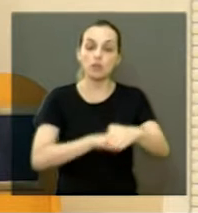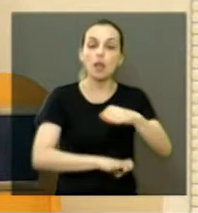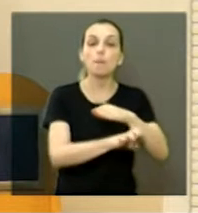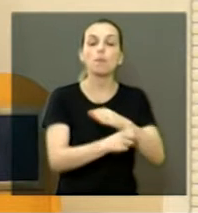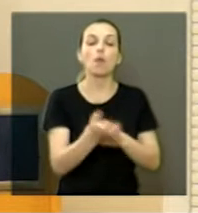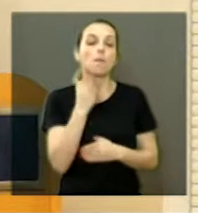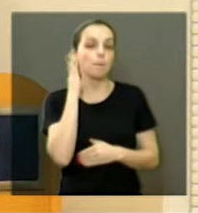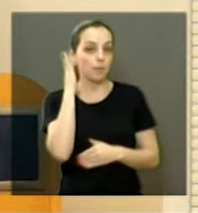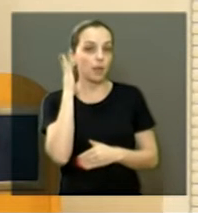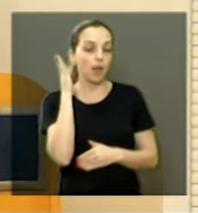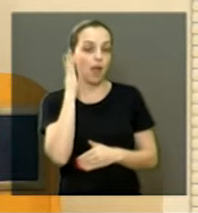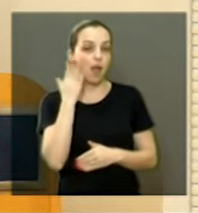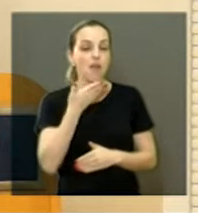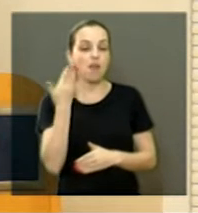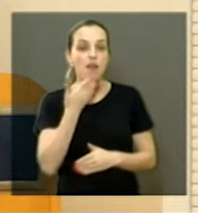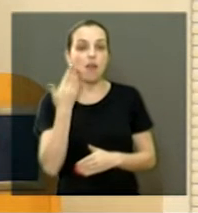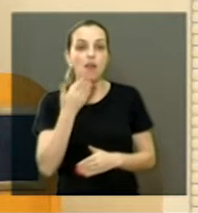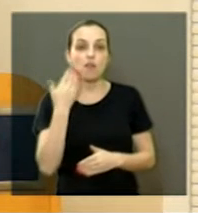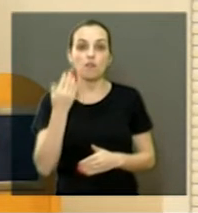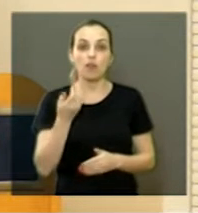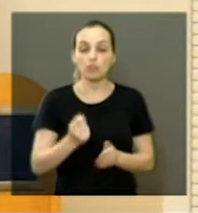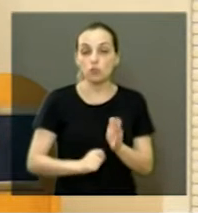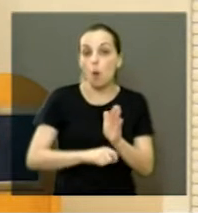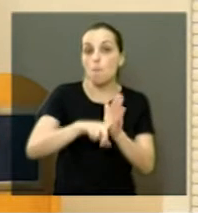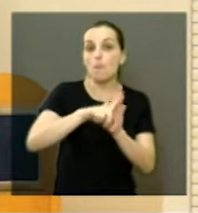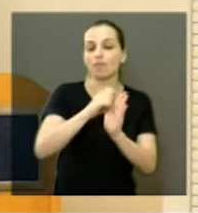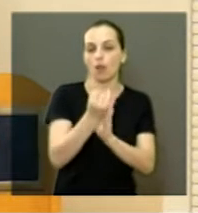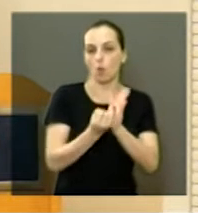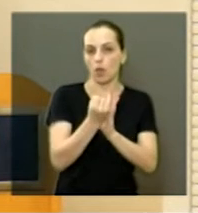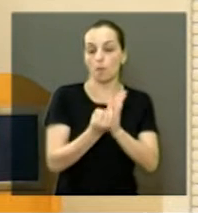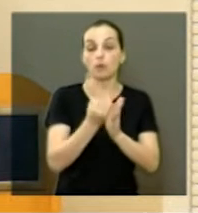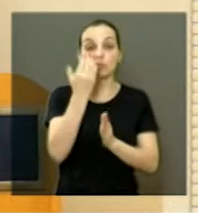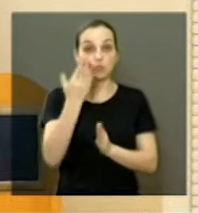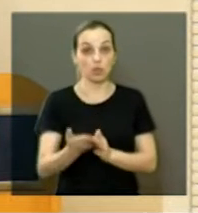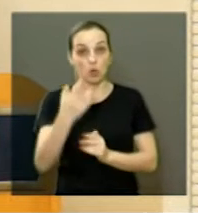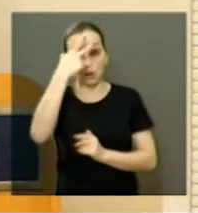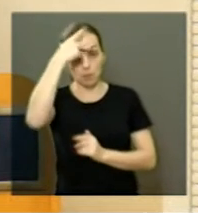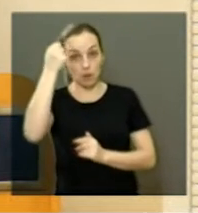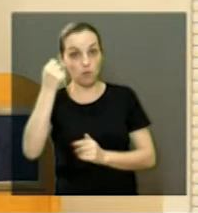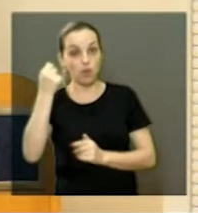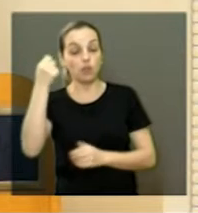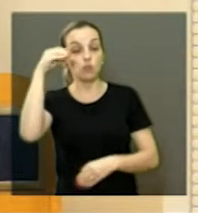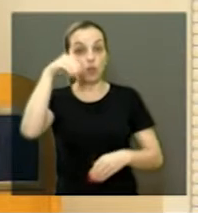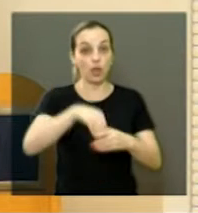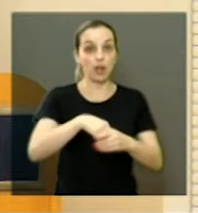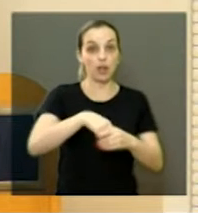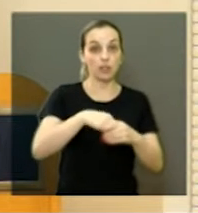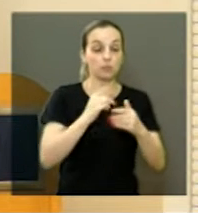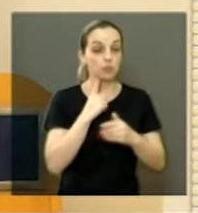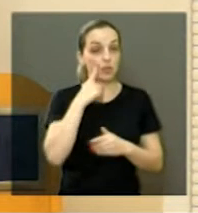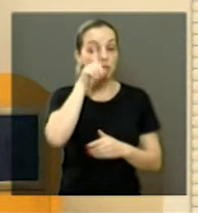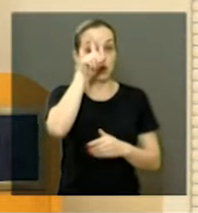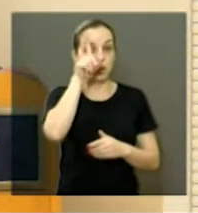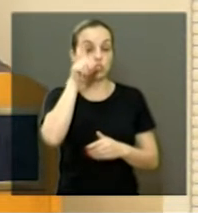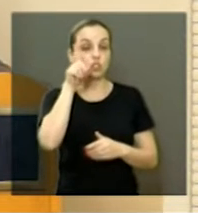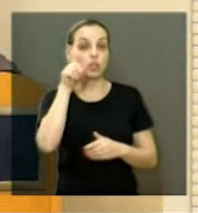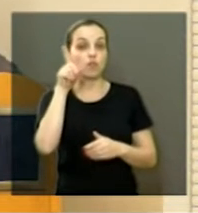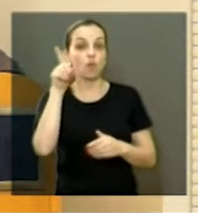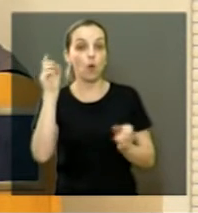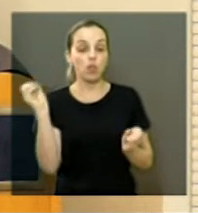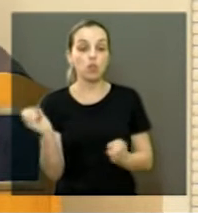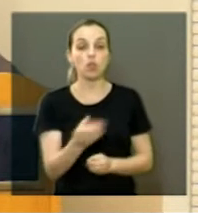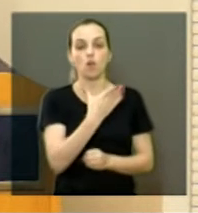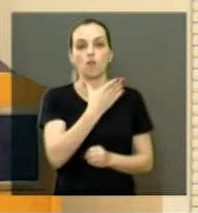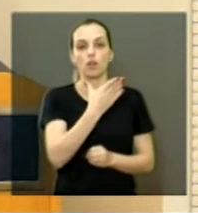com dinheiro público apenas aumentando impostos o senhor prefeito foi eleito para ser criativo inovador não delega